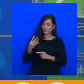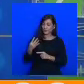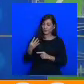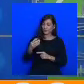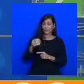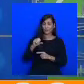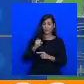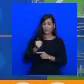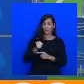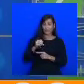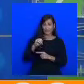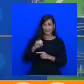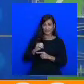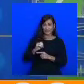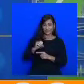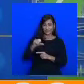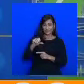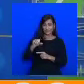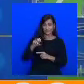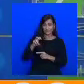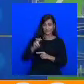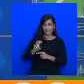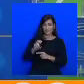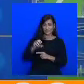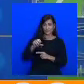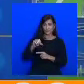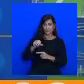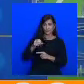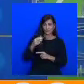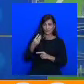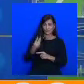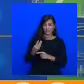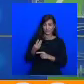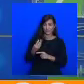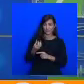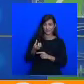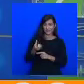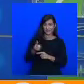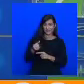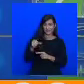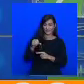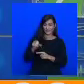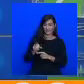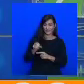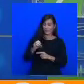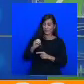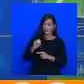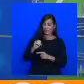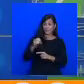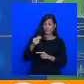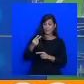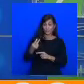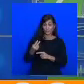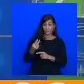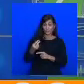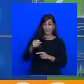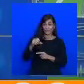44, 80, 95, 93, 69,